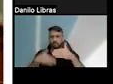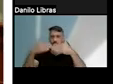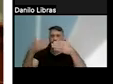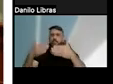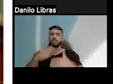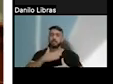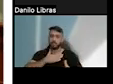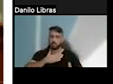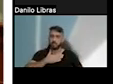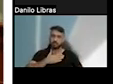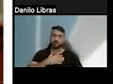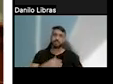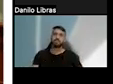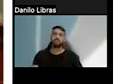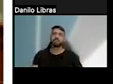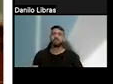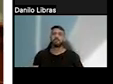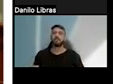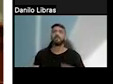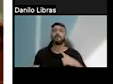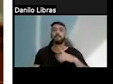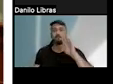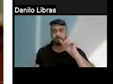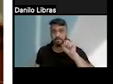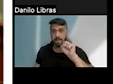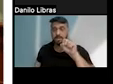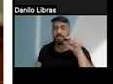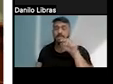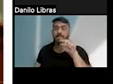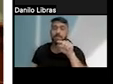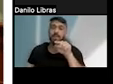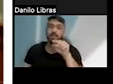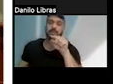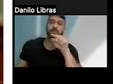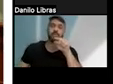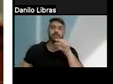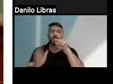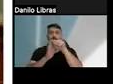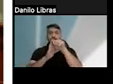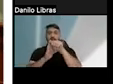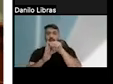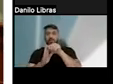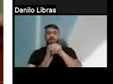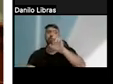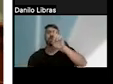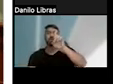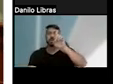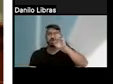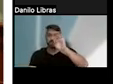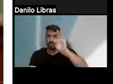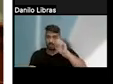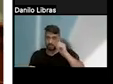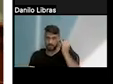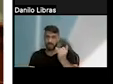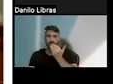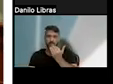gosto bastante, mas eu pretendo agora enveredar num outro sentido, que é em dietas com baixa